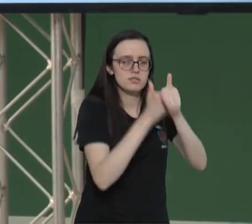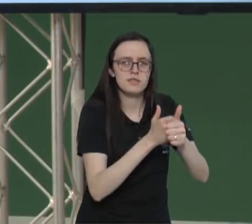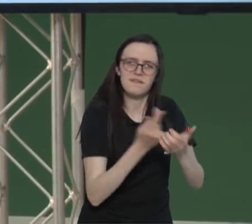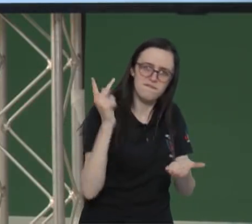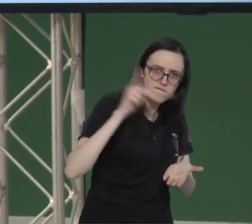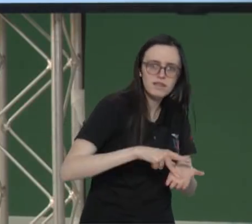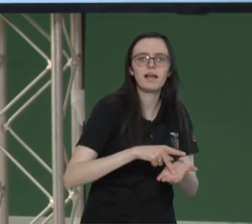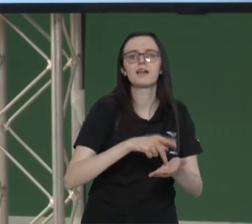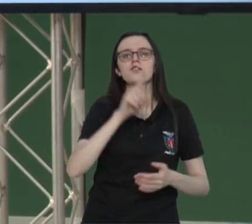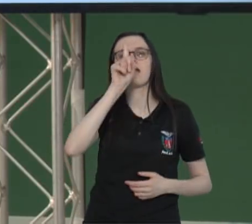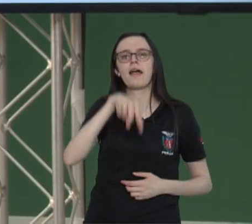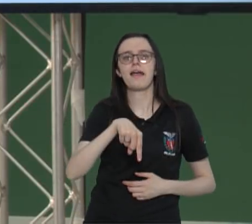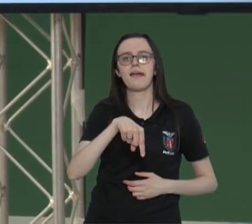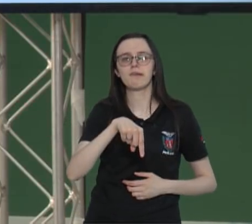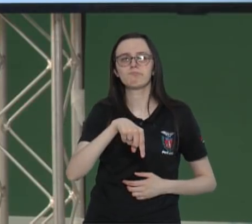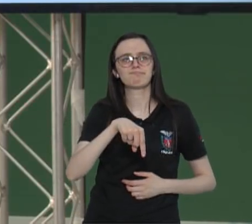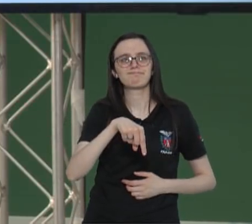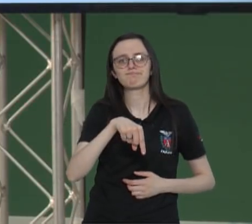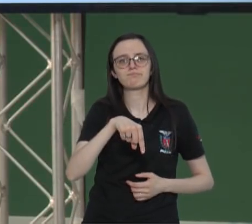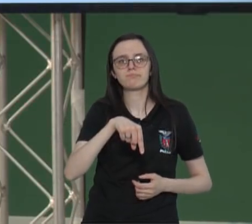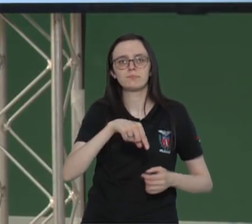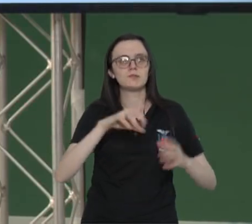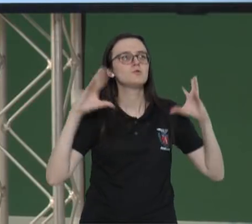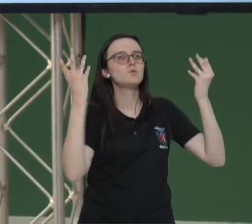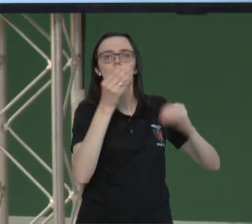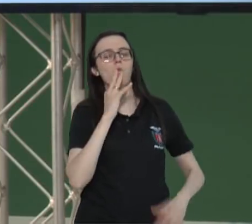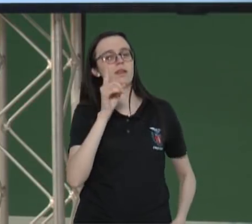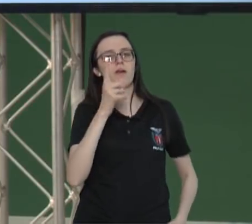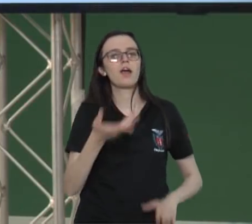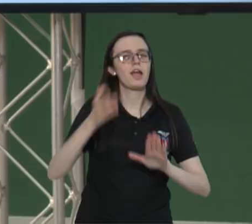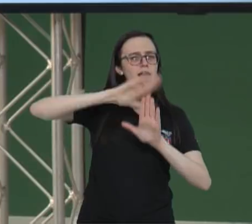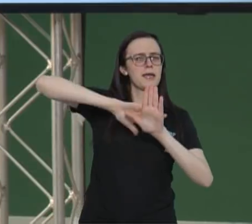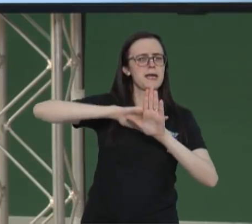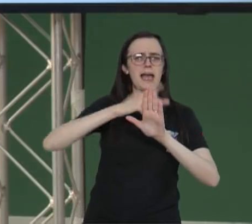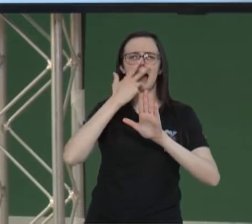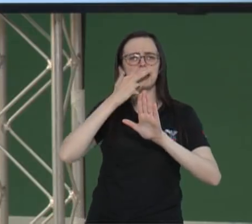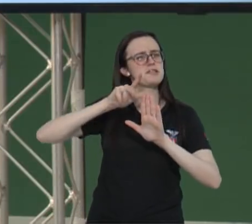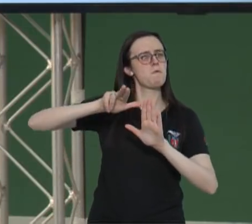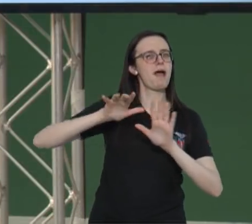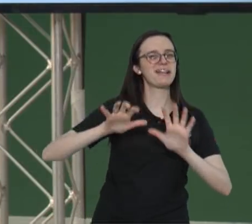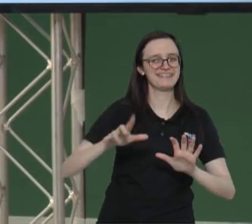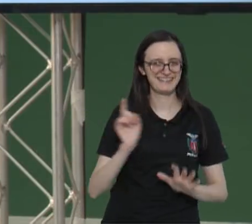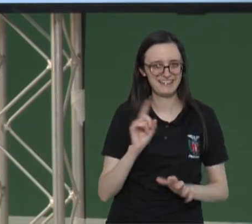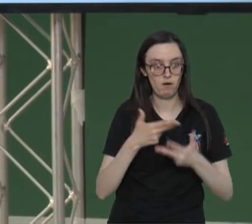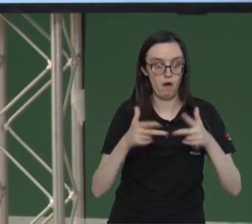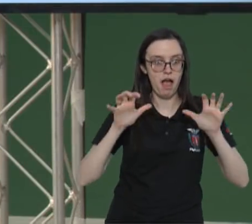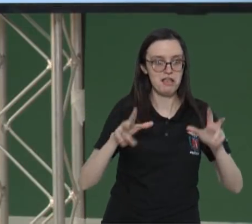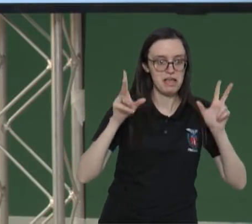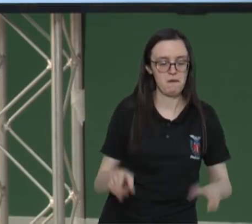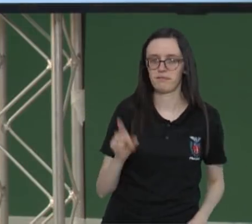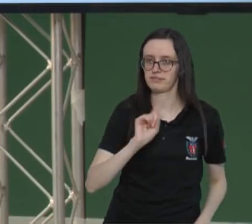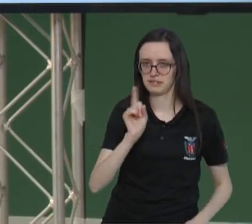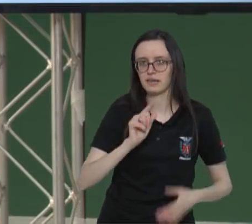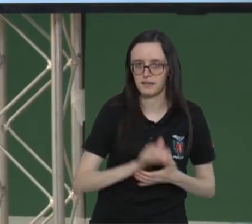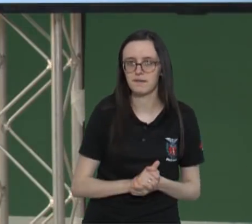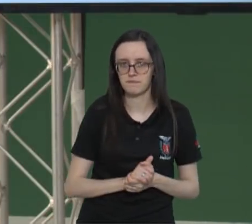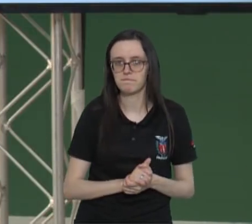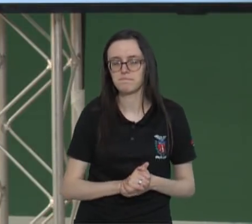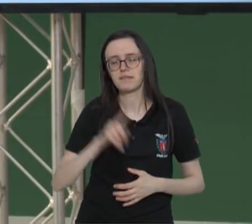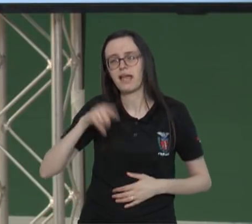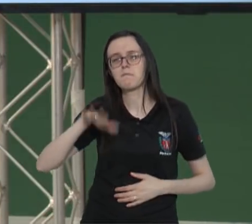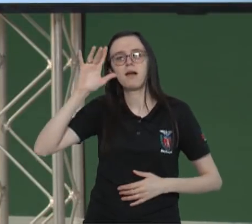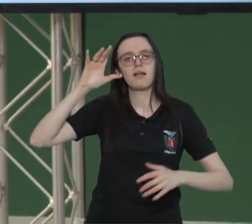realidade, ele usa uma linguagem mais simbólica, uma linguagem que não exatamente as coisas são como são ditas, né? É uma linguagem